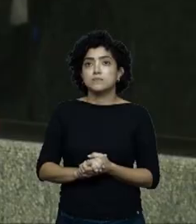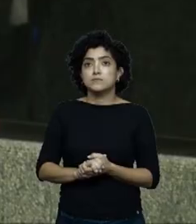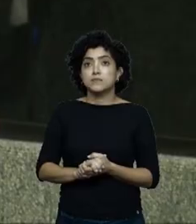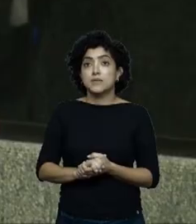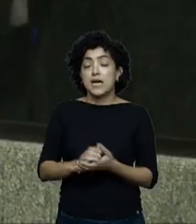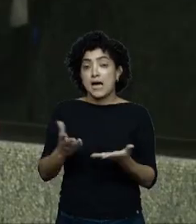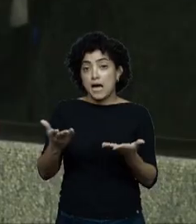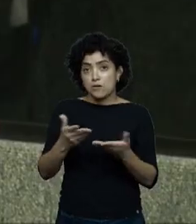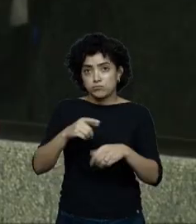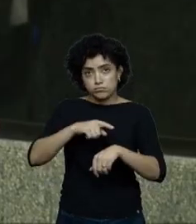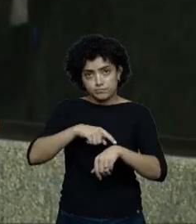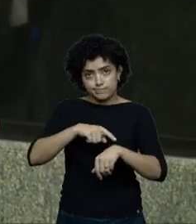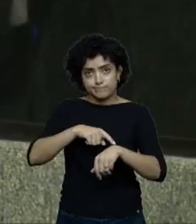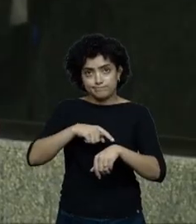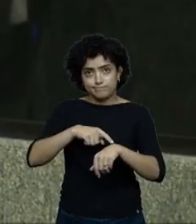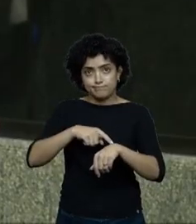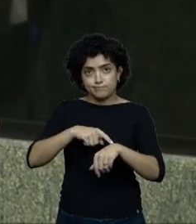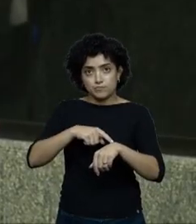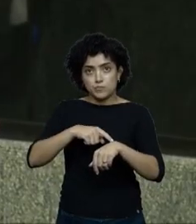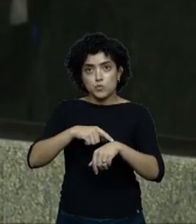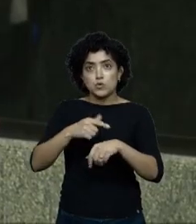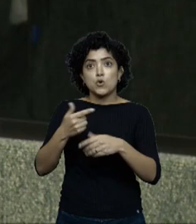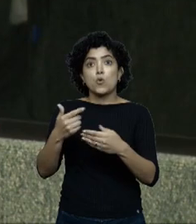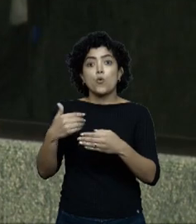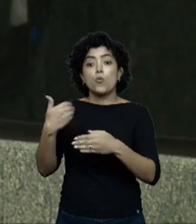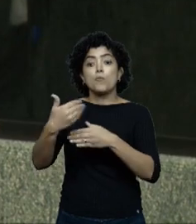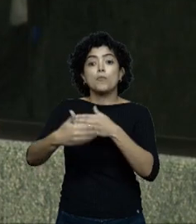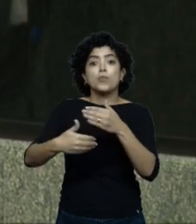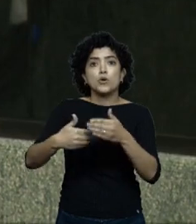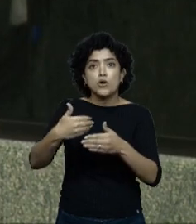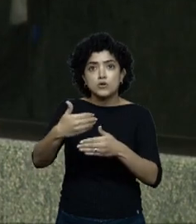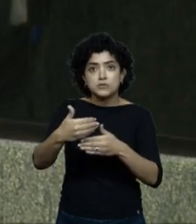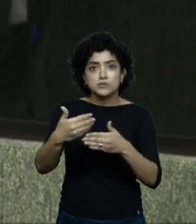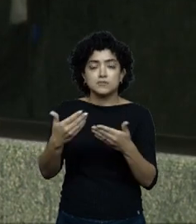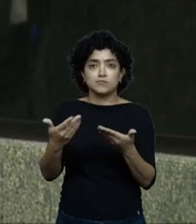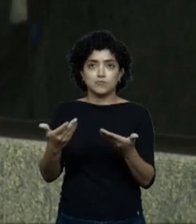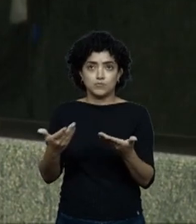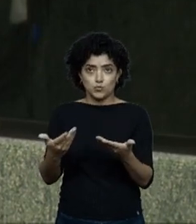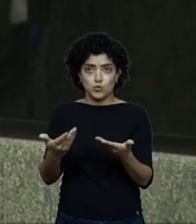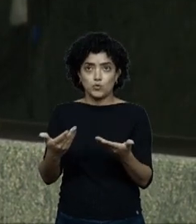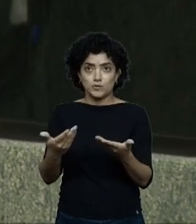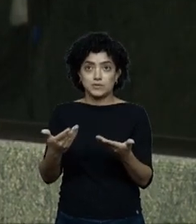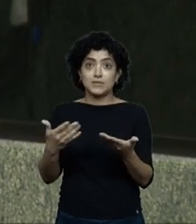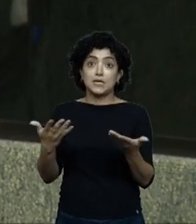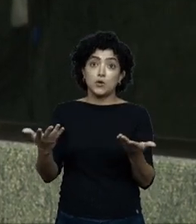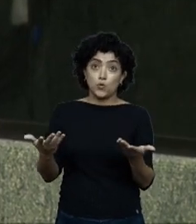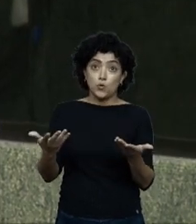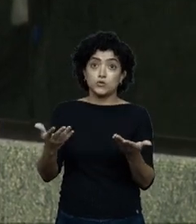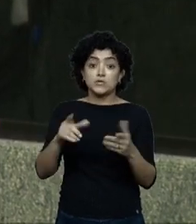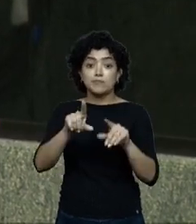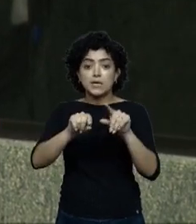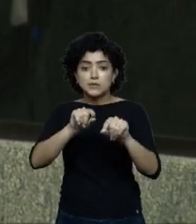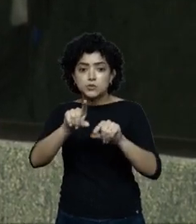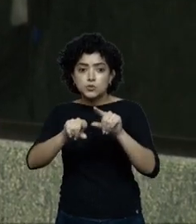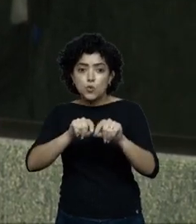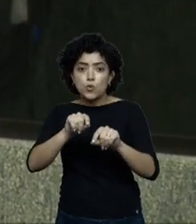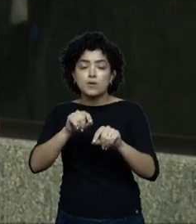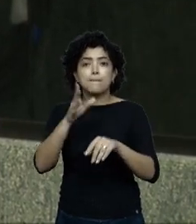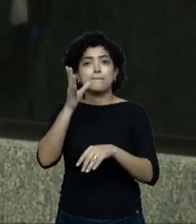nesse momento o próximo processo seletivo ele seja quando for para ser a escolha aquele seja é